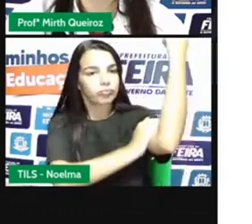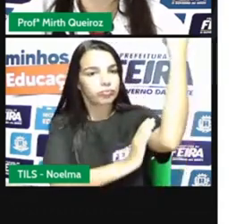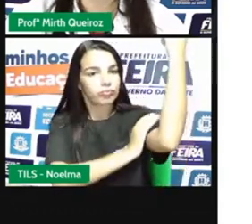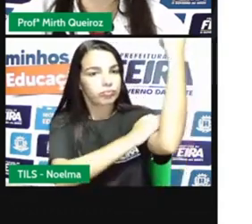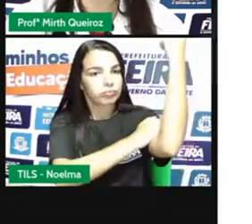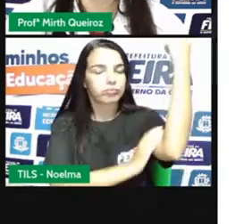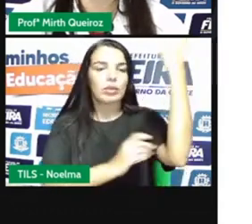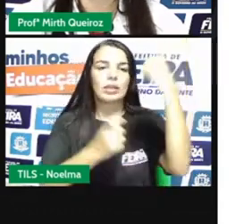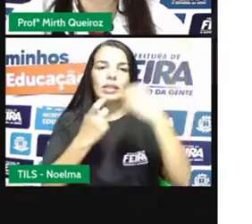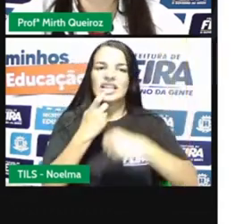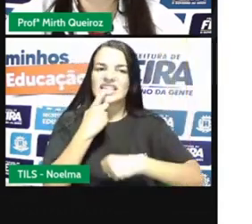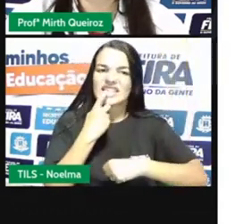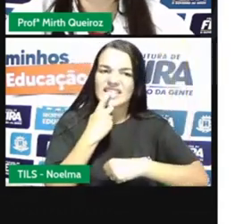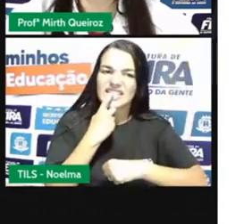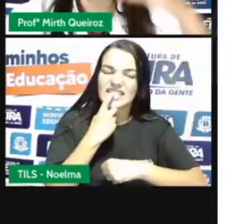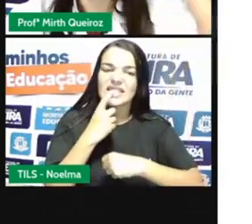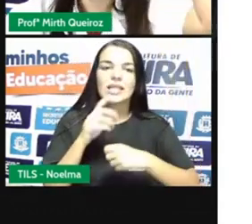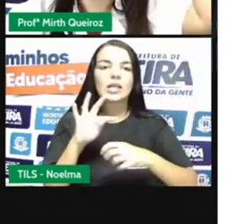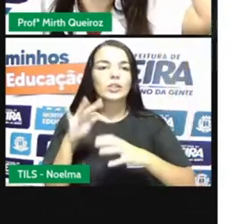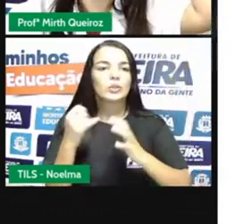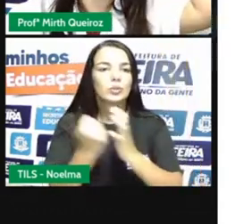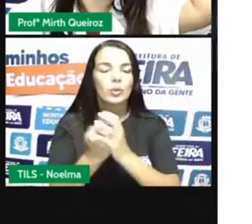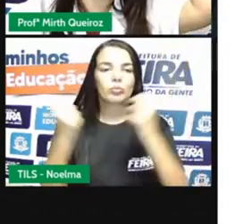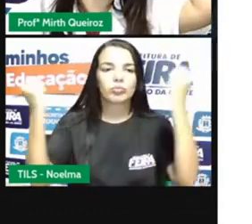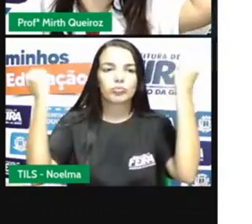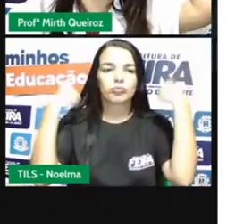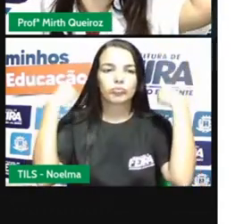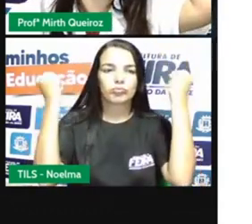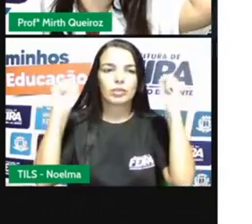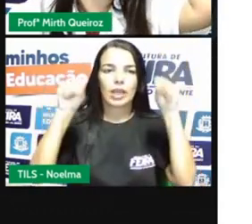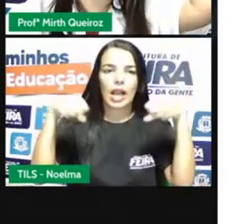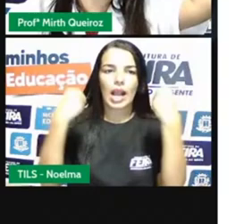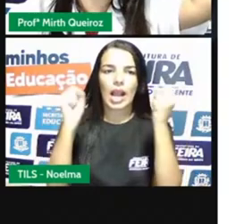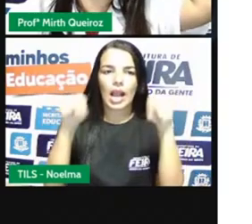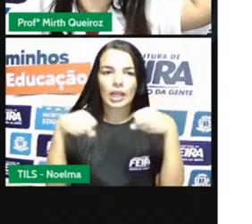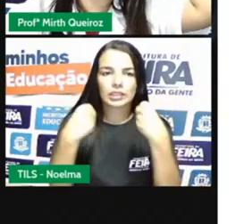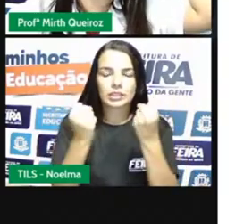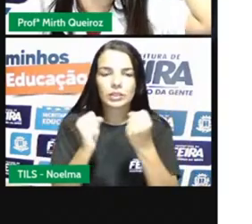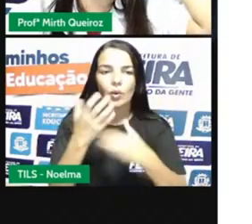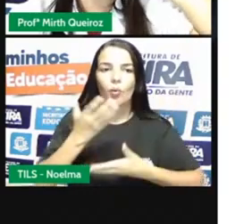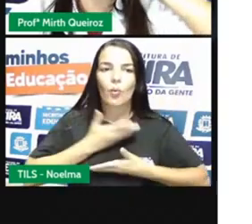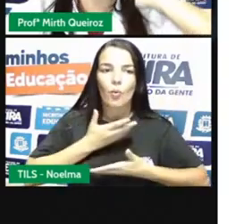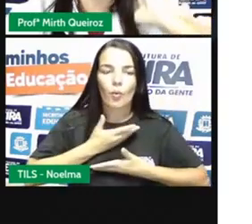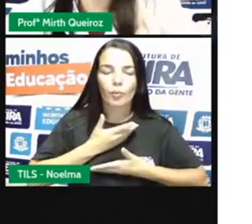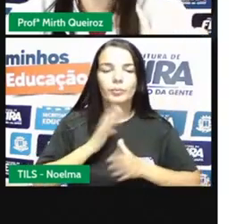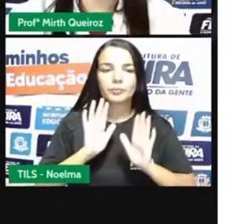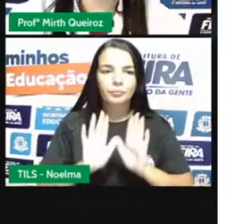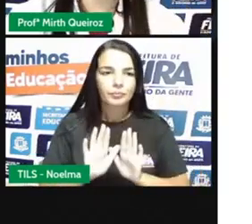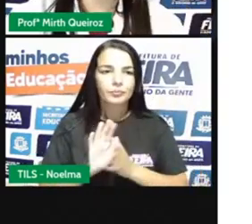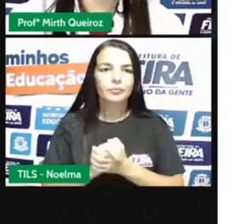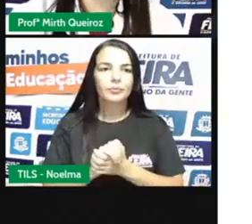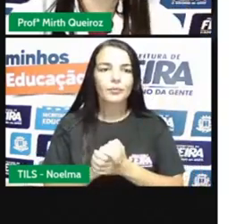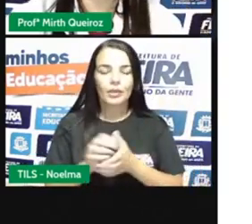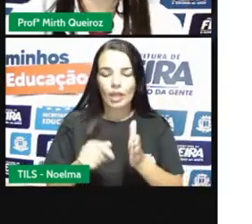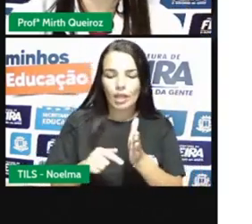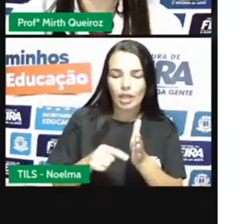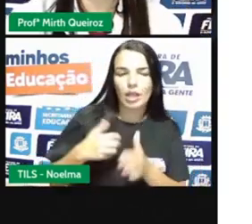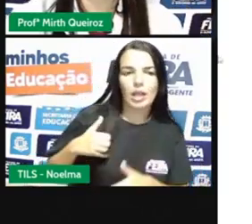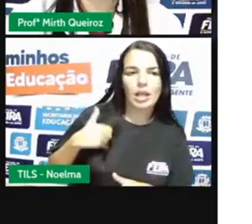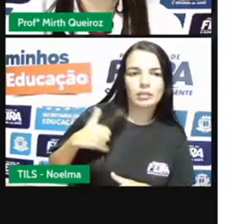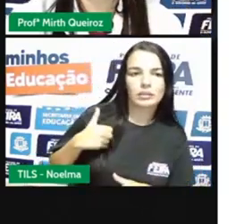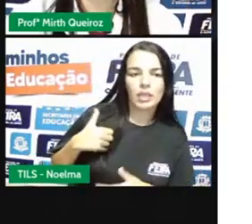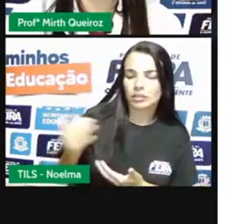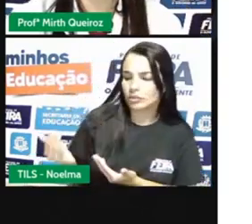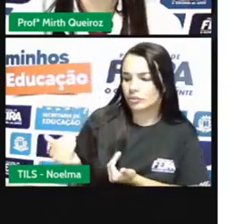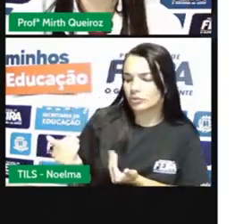ossos, das articulações do corpo. Nas primeiras idades da infância, a preocupação maior deve estar na prática